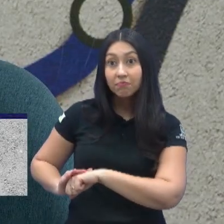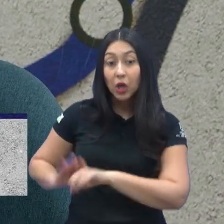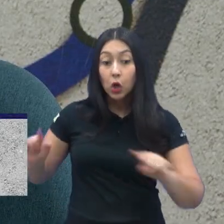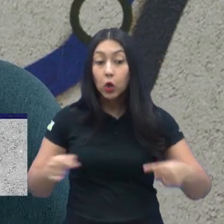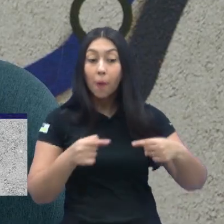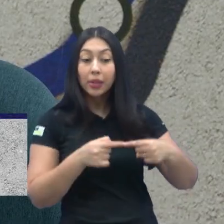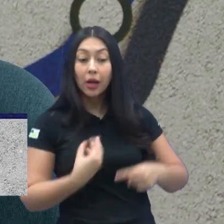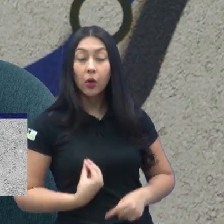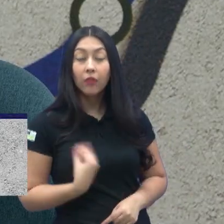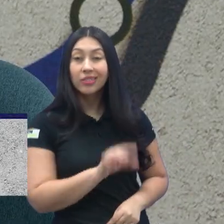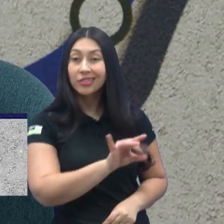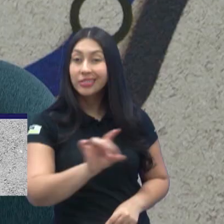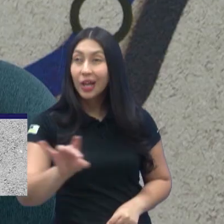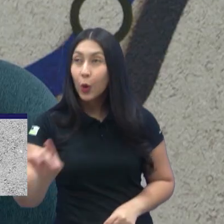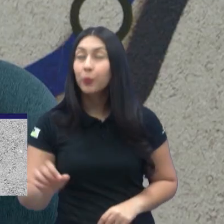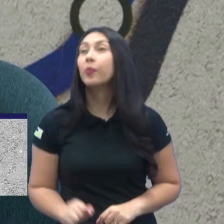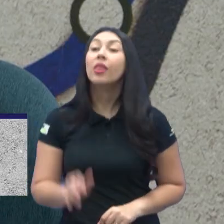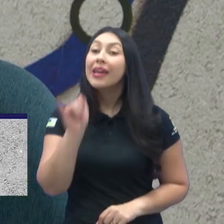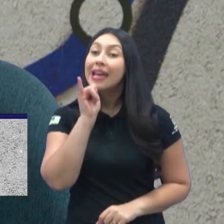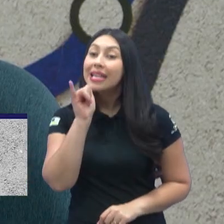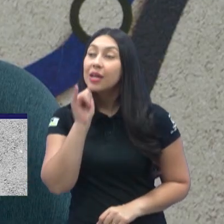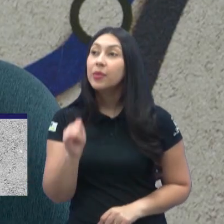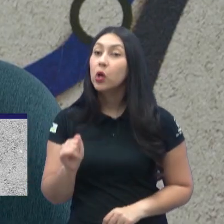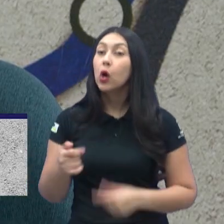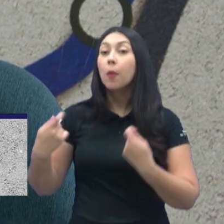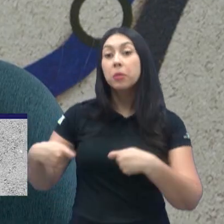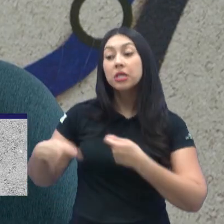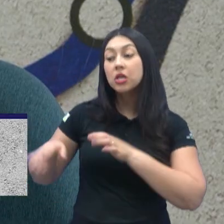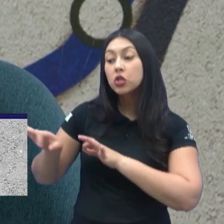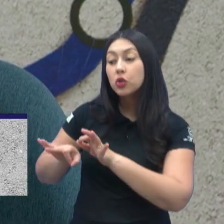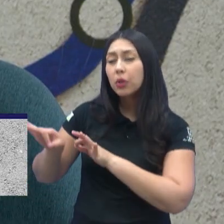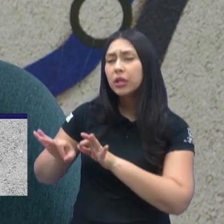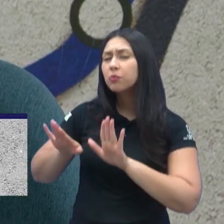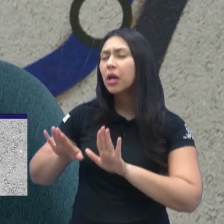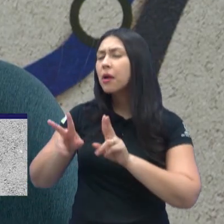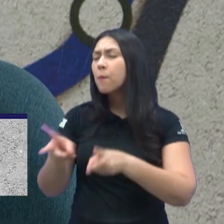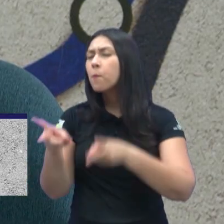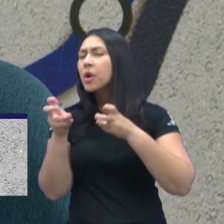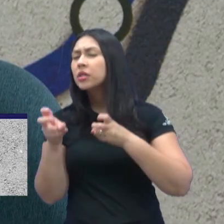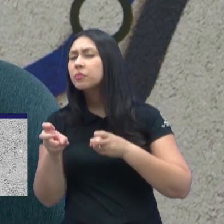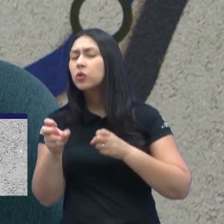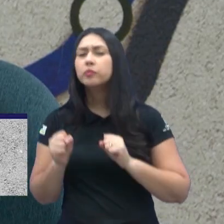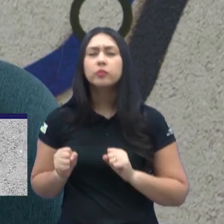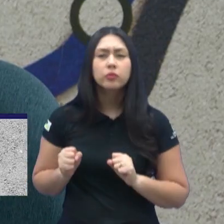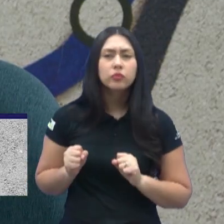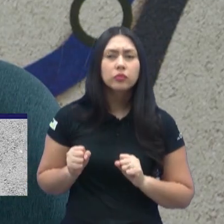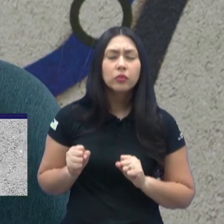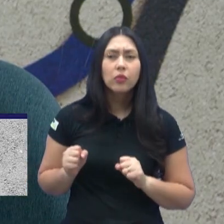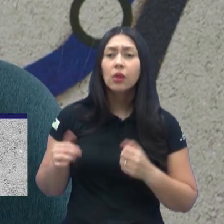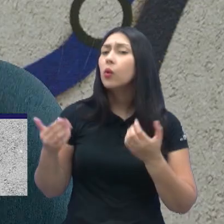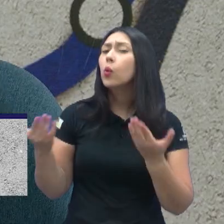exemplo, você precisa de um planejamento e a gente verifica, Rafa, qual que é,